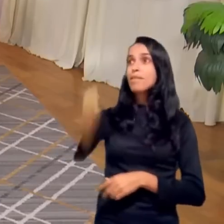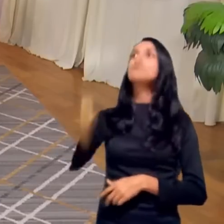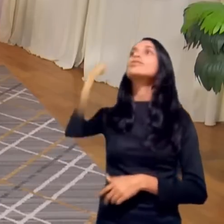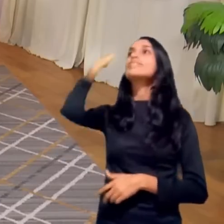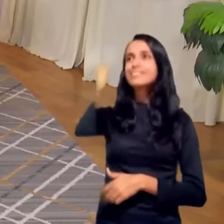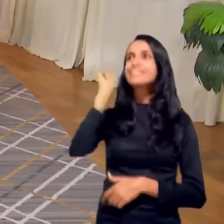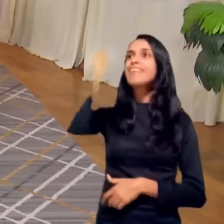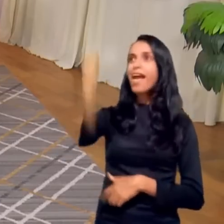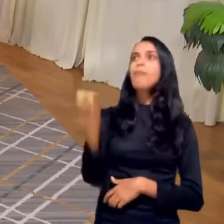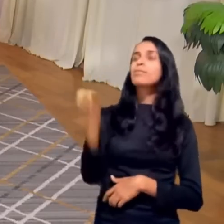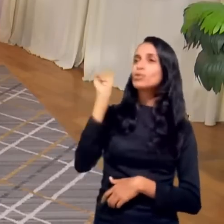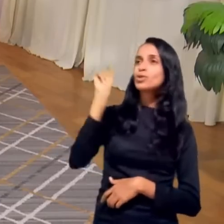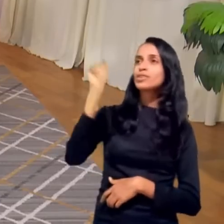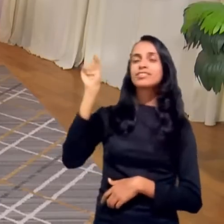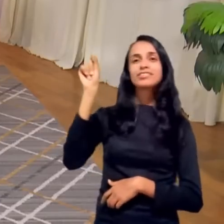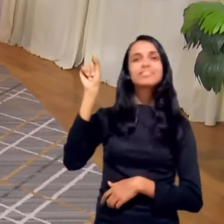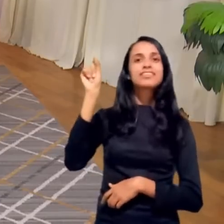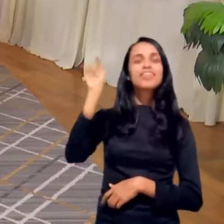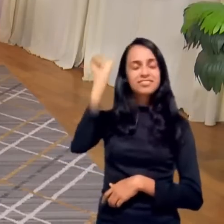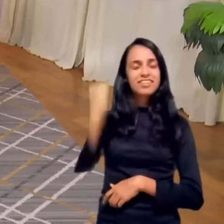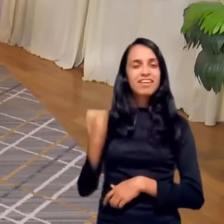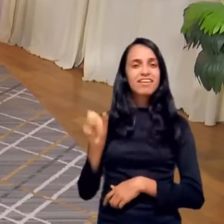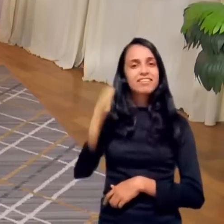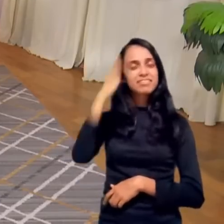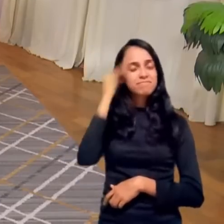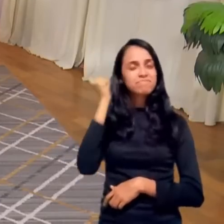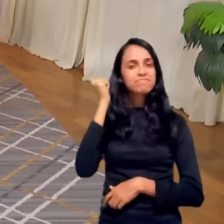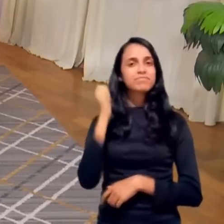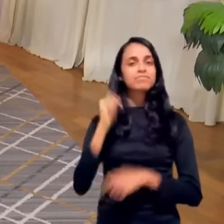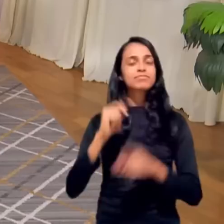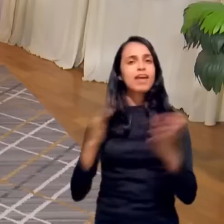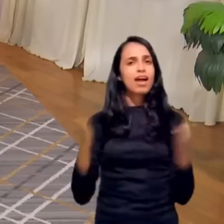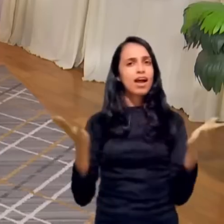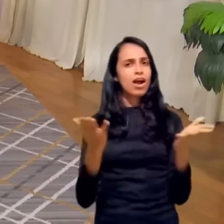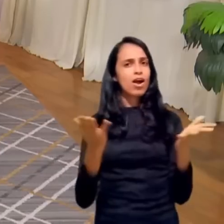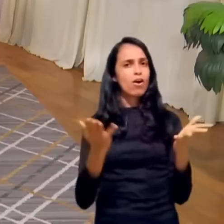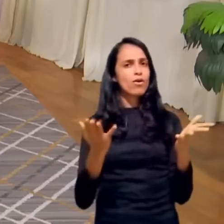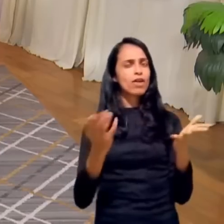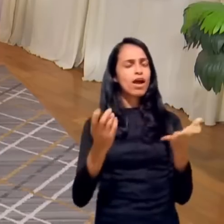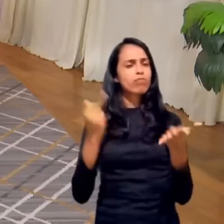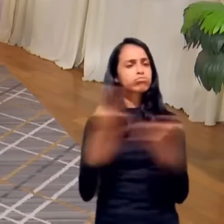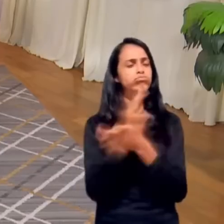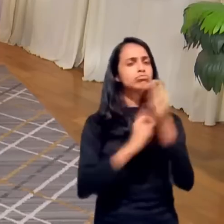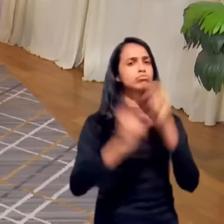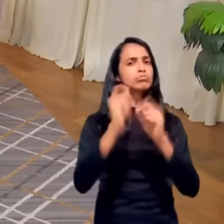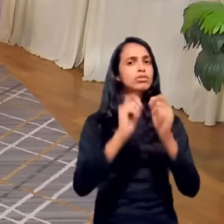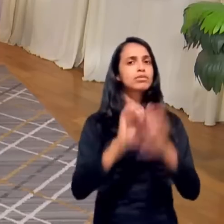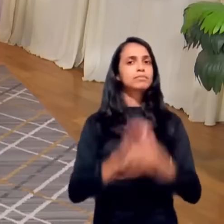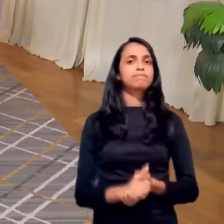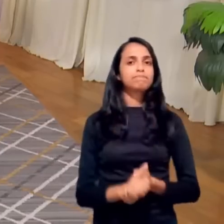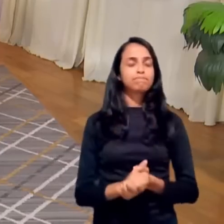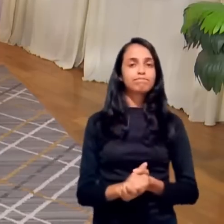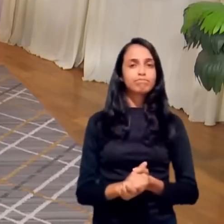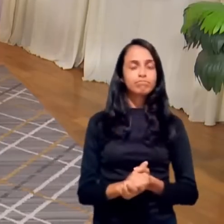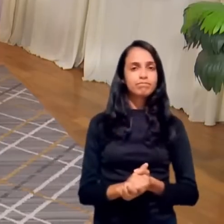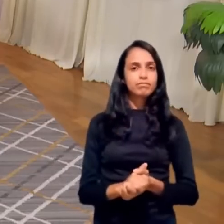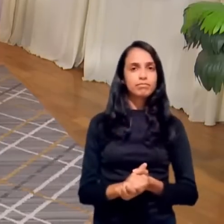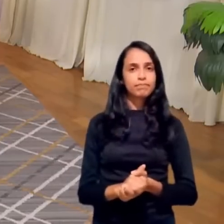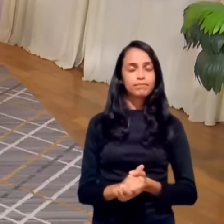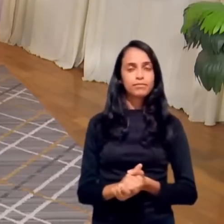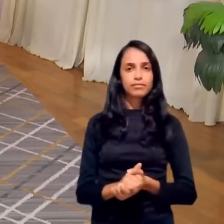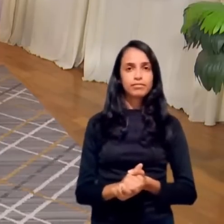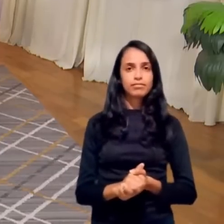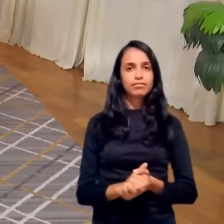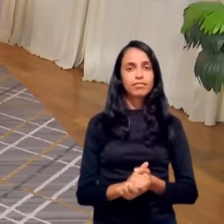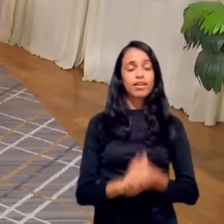E nós vamos ver o que acontece em seguida. Eles estavam ali bem para baixo,